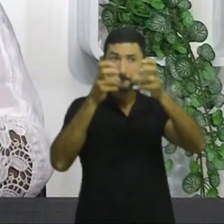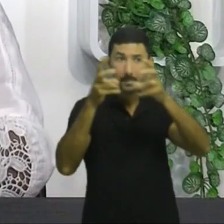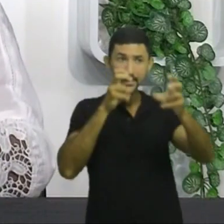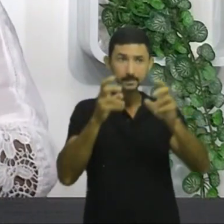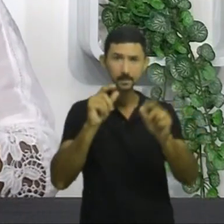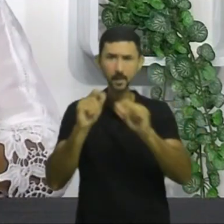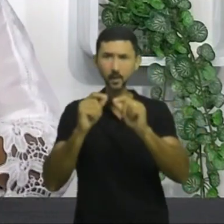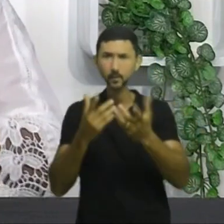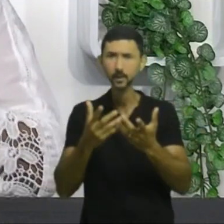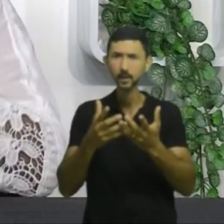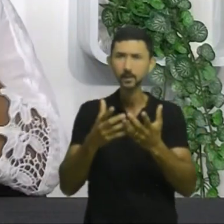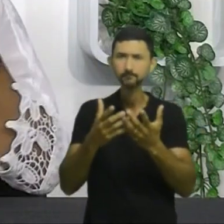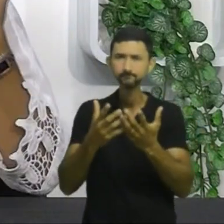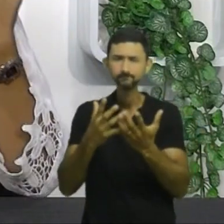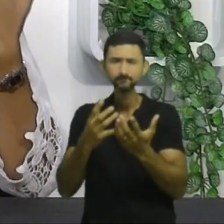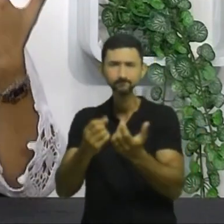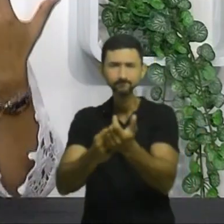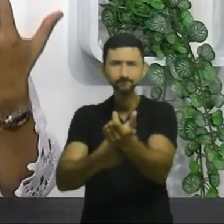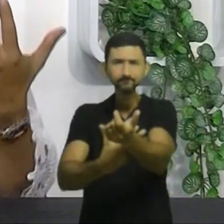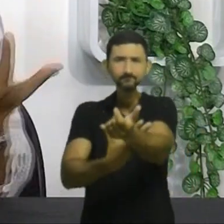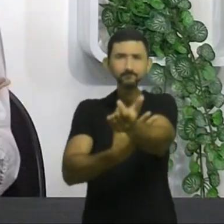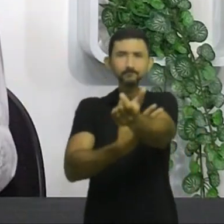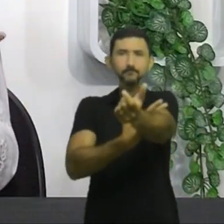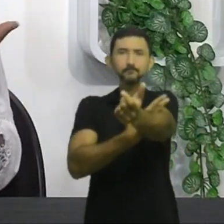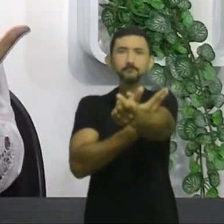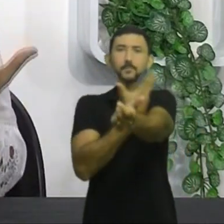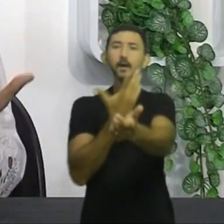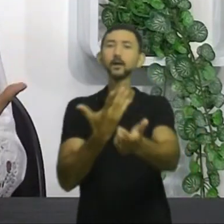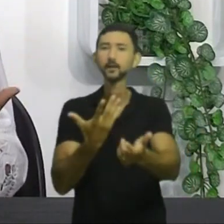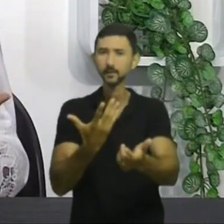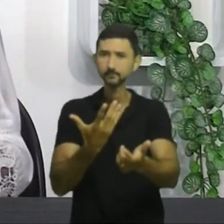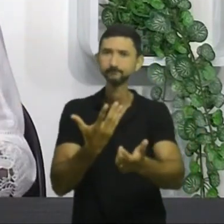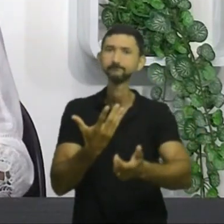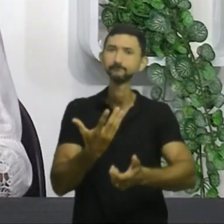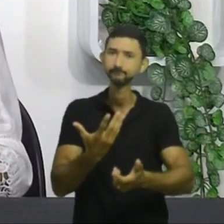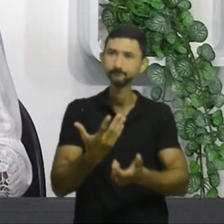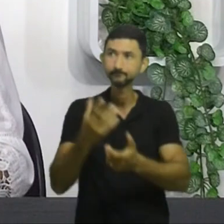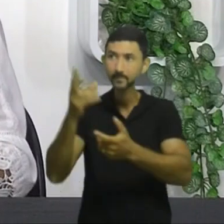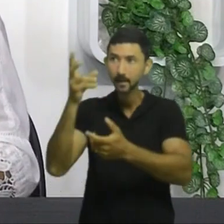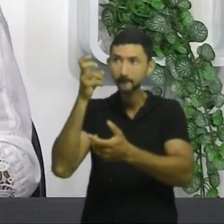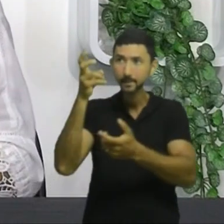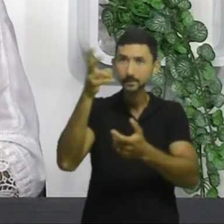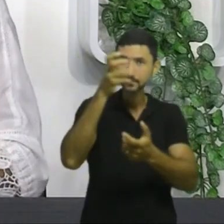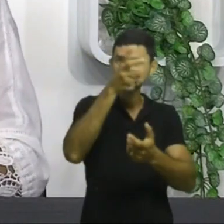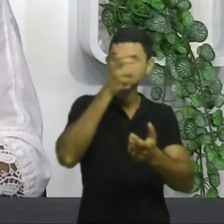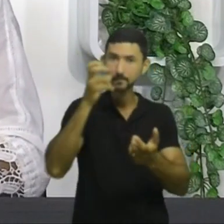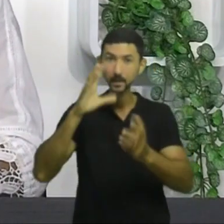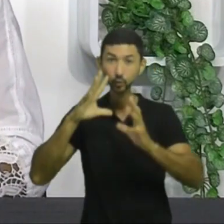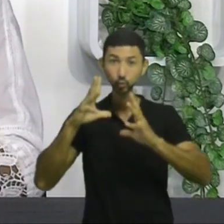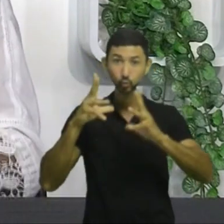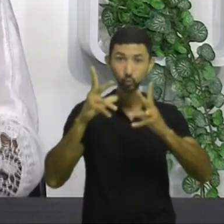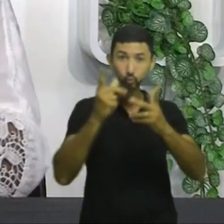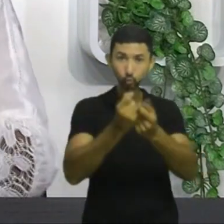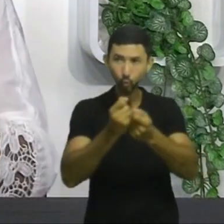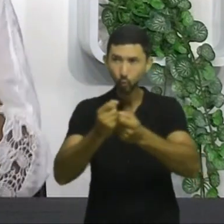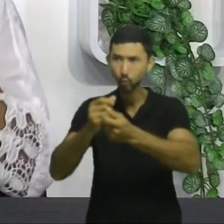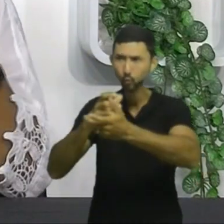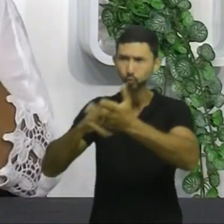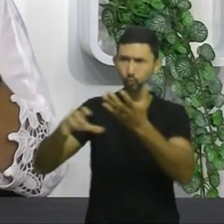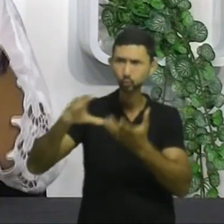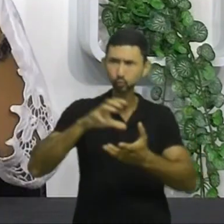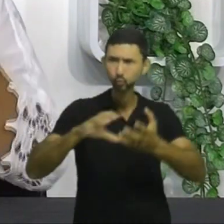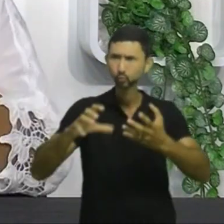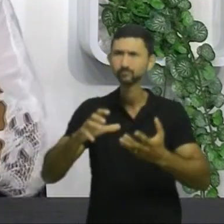quanto que esta sensibilidade vai nos fazendo perceber todas essas agressões